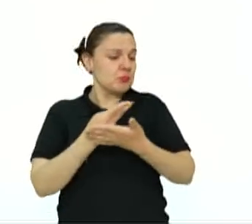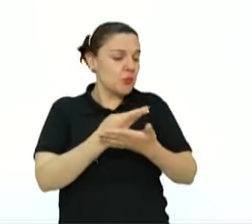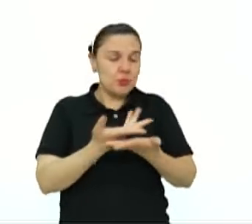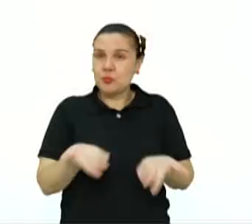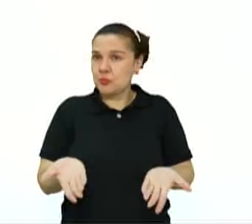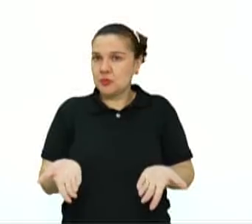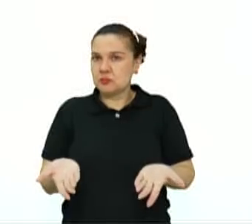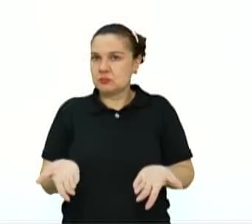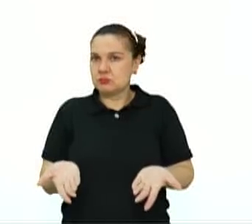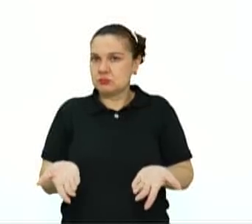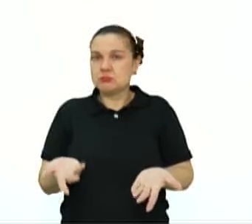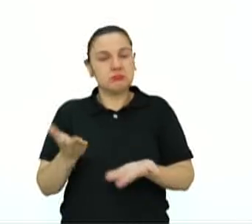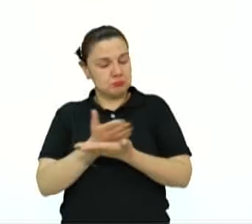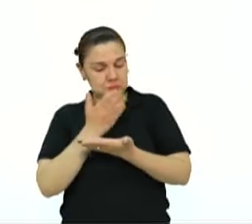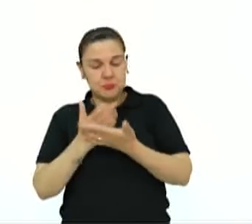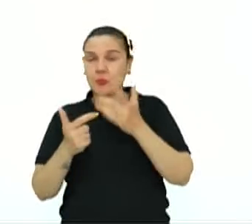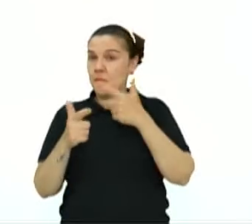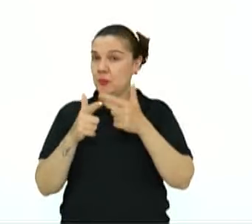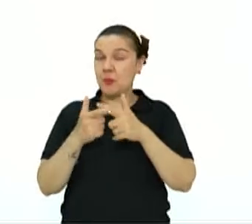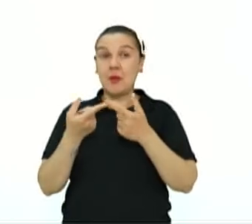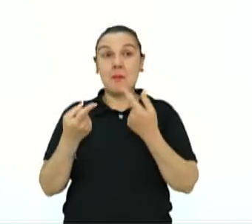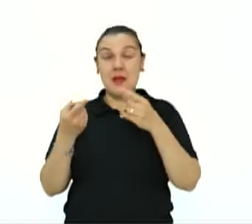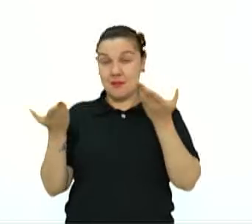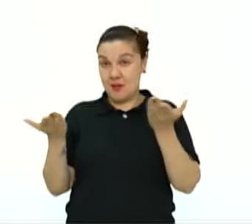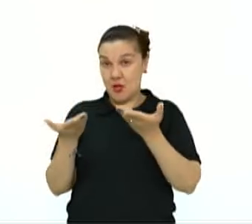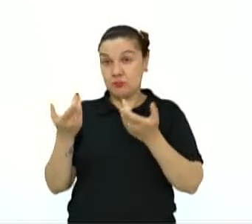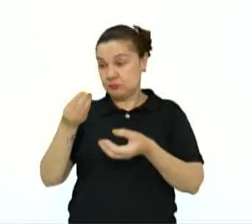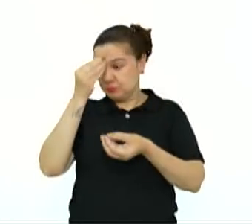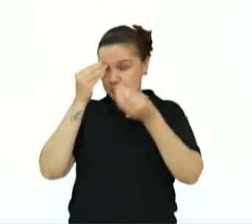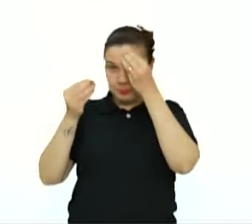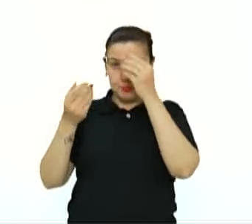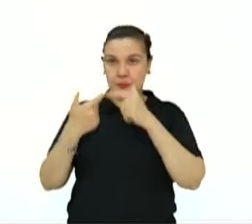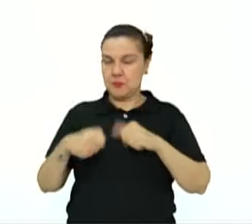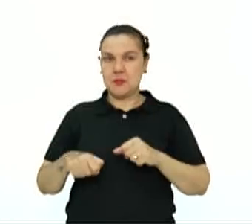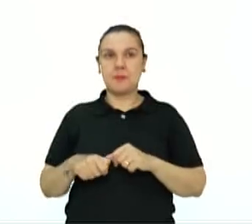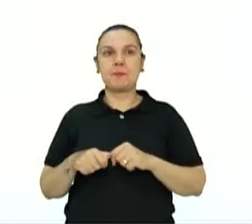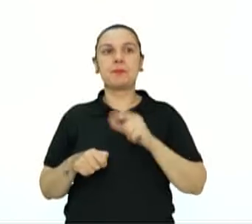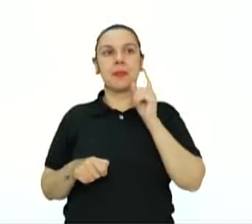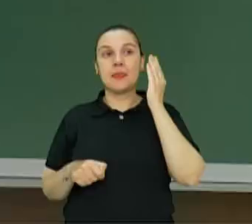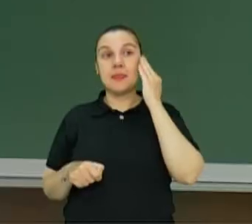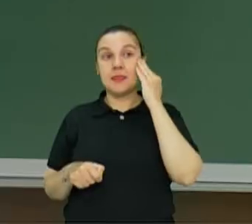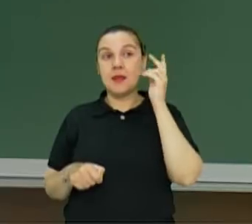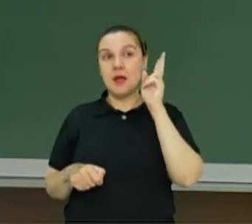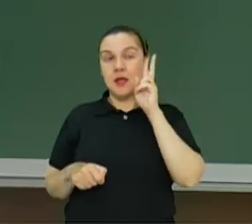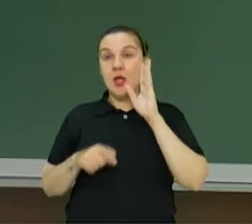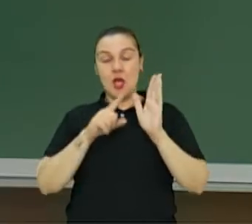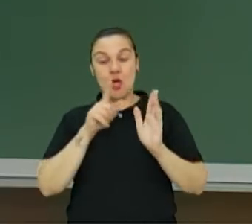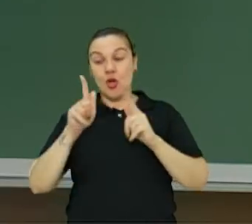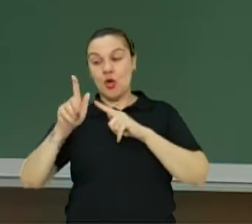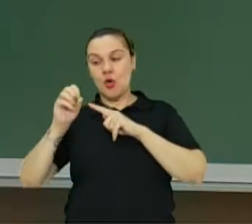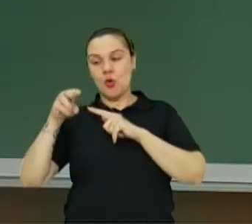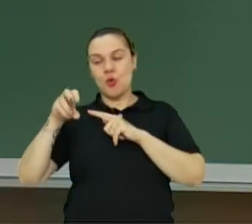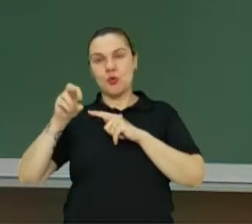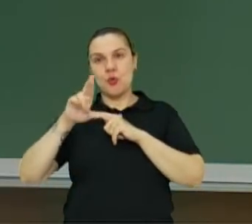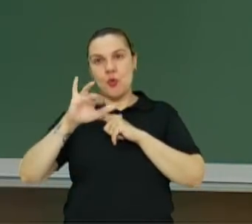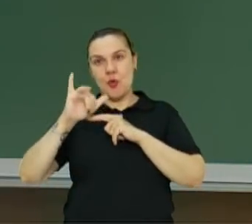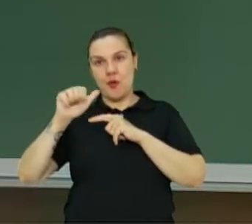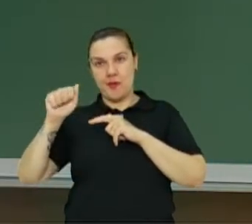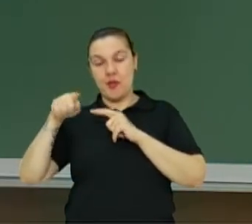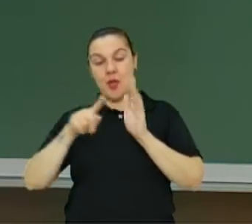né? Nas fontes de consulta. Mas a gente não precisa ficar memorizando. Mas lembrar que a gonorreia é